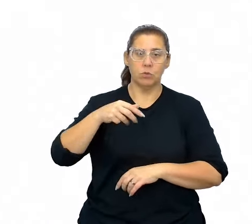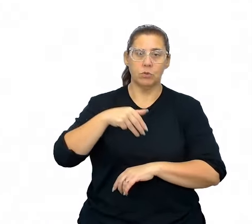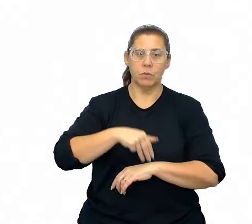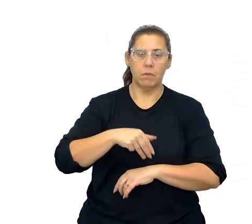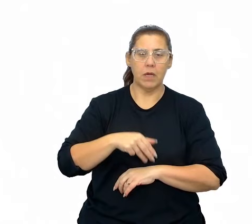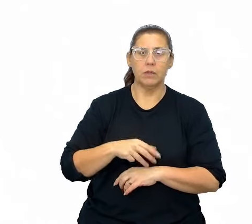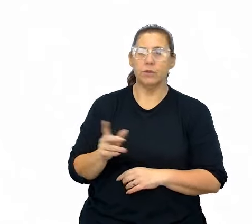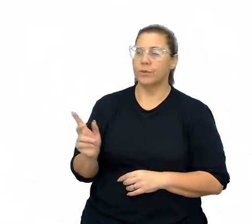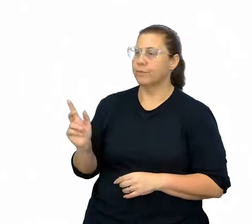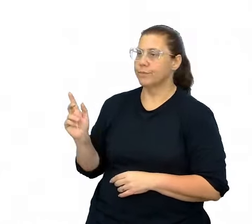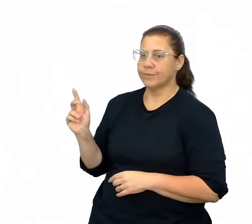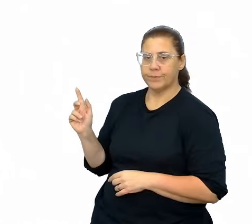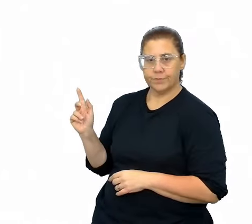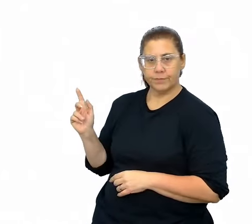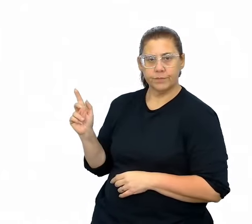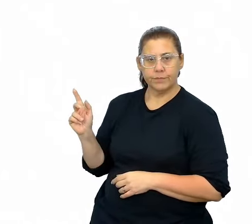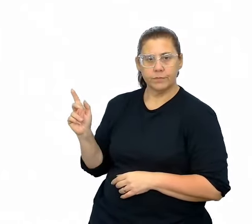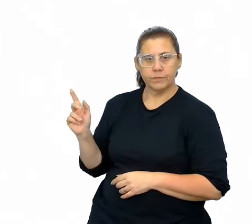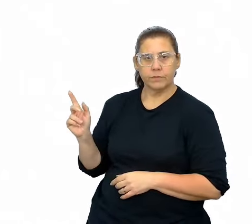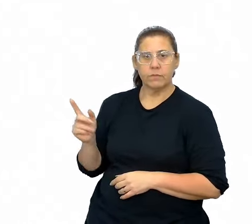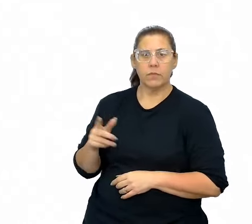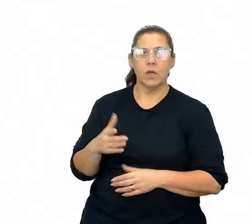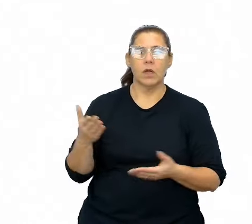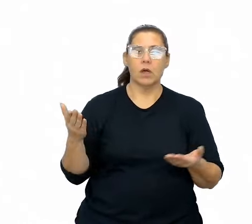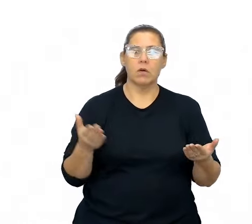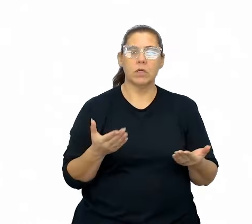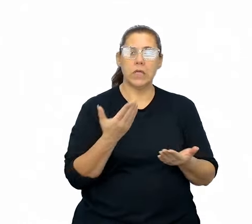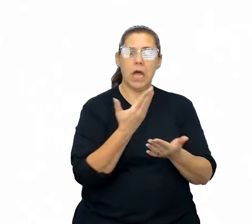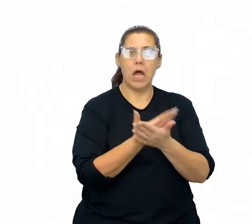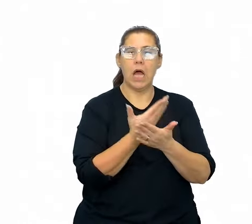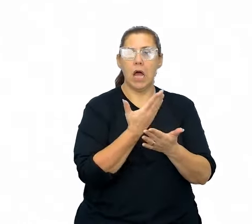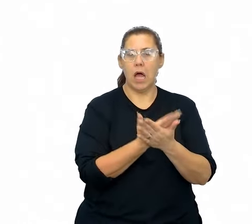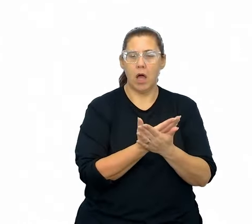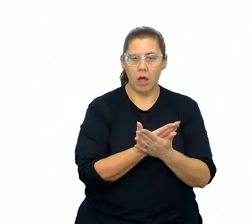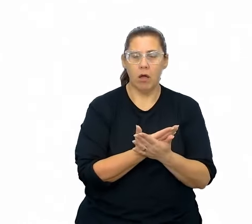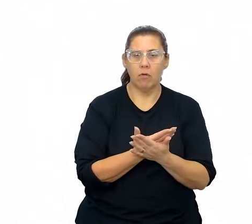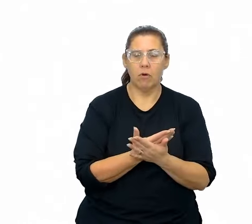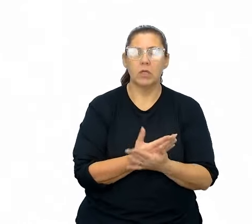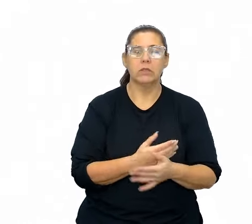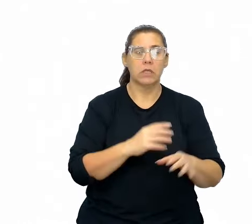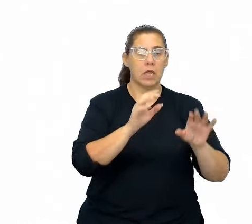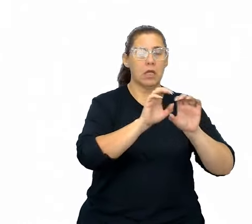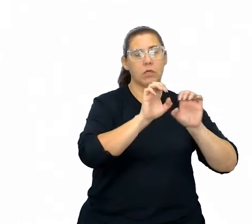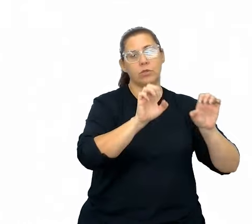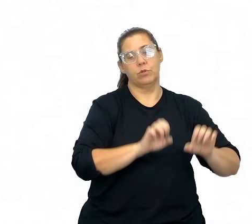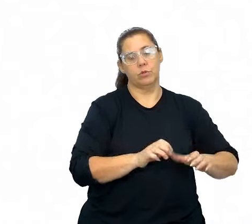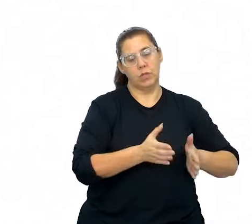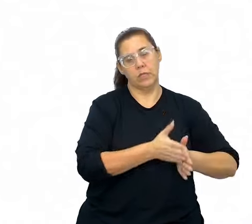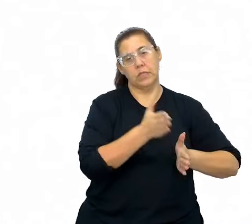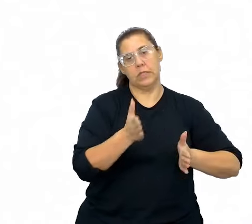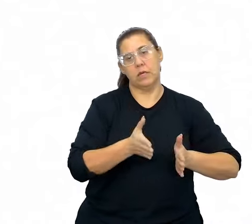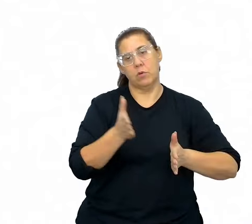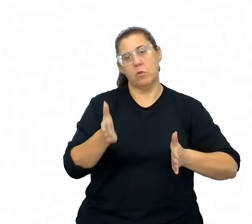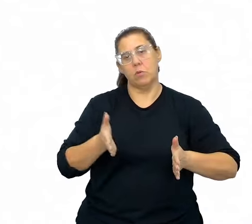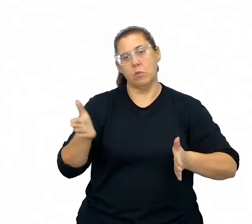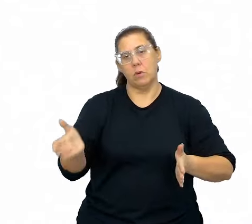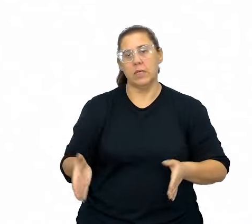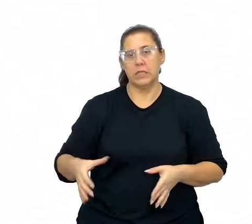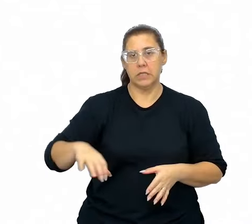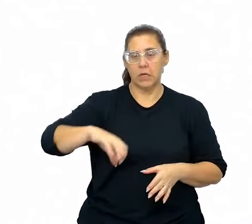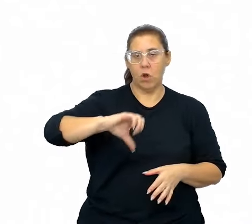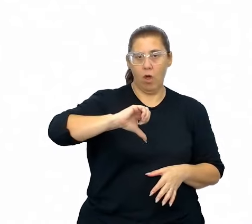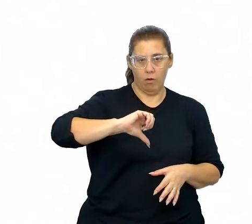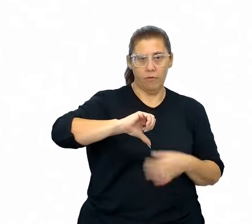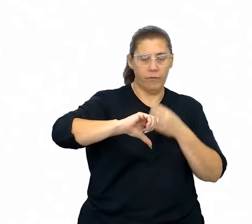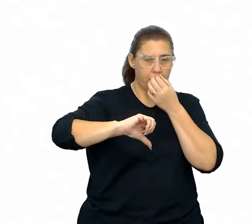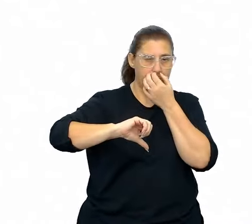ATPC. Até aqui, nós chegamos às aulas que estruturam a sequência didática 9 e suas